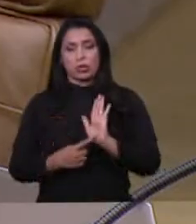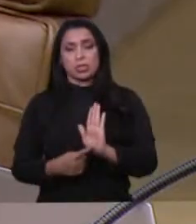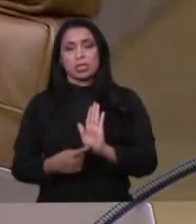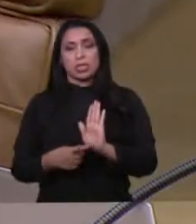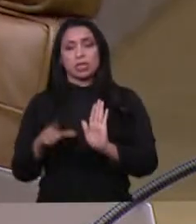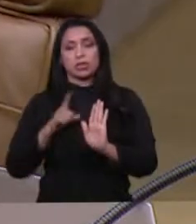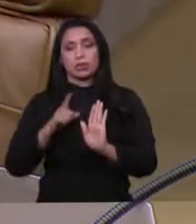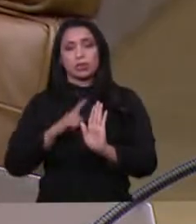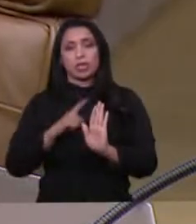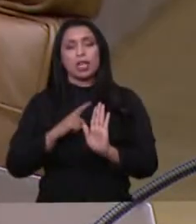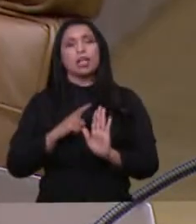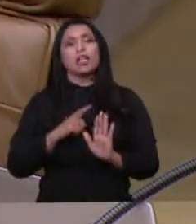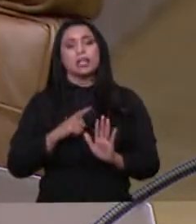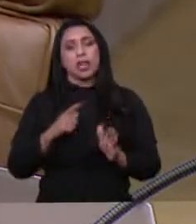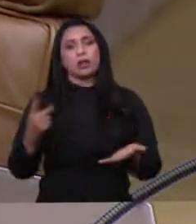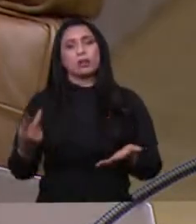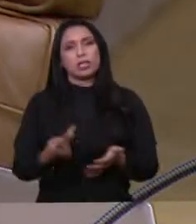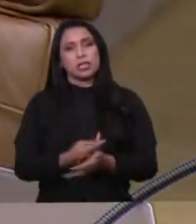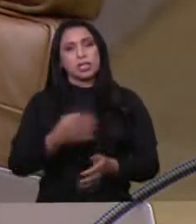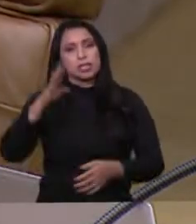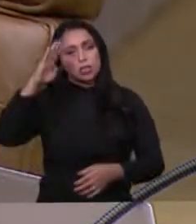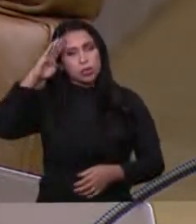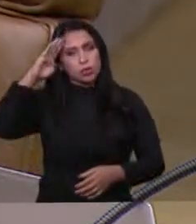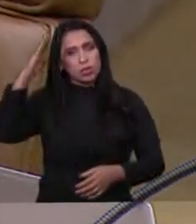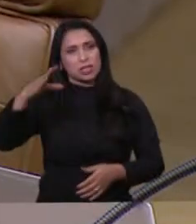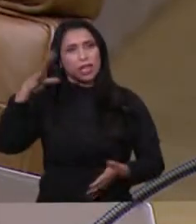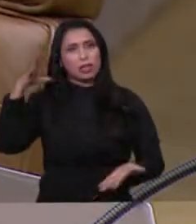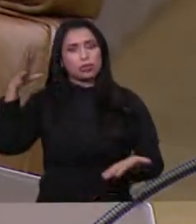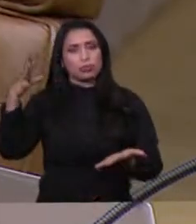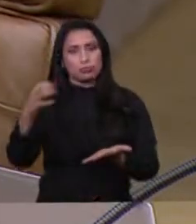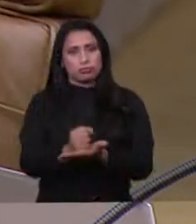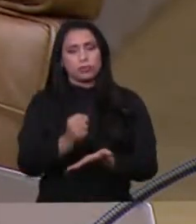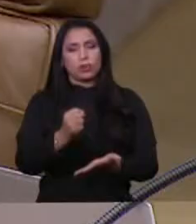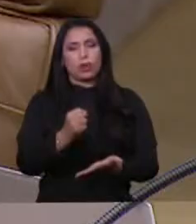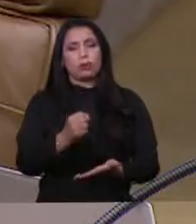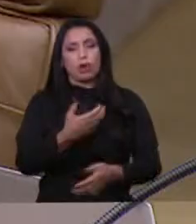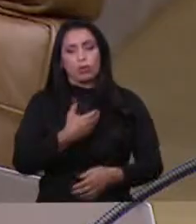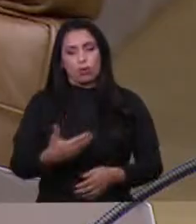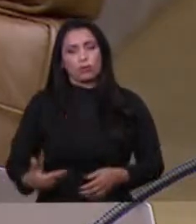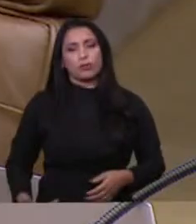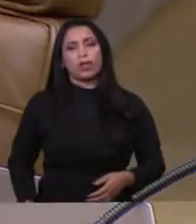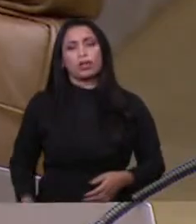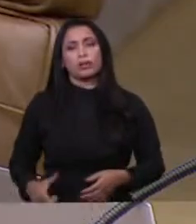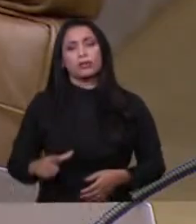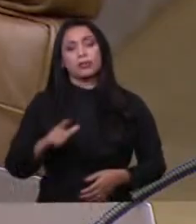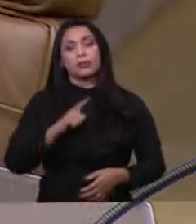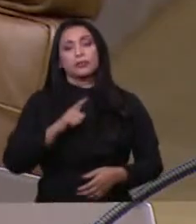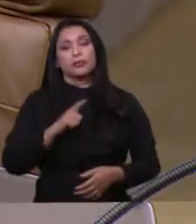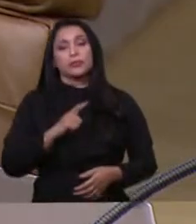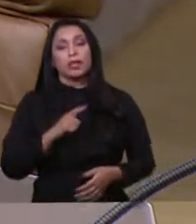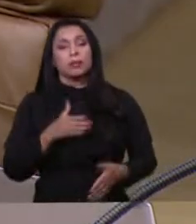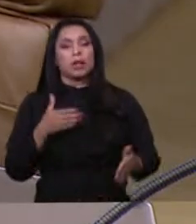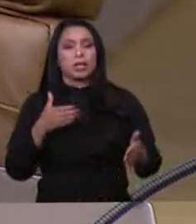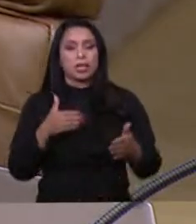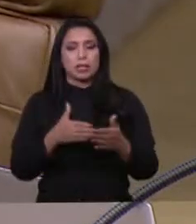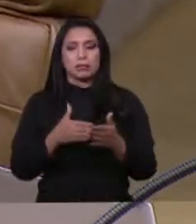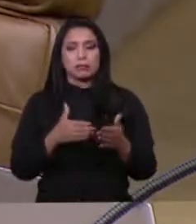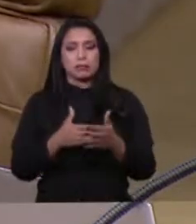substituição. Portanto, o golpe de Estado, que é isso. A abolição do Estado de Direito é tentar impedir o